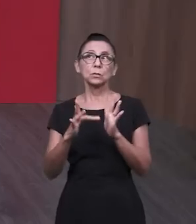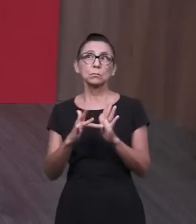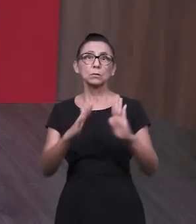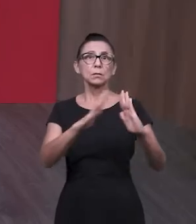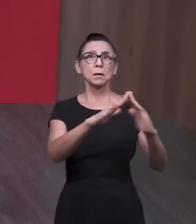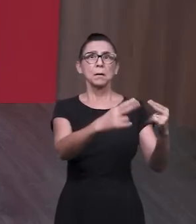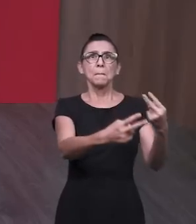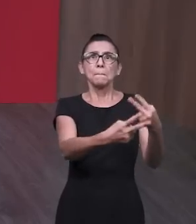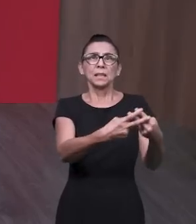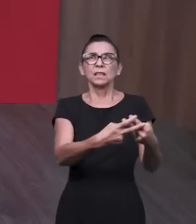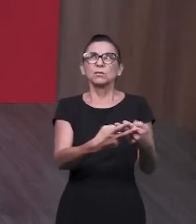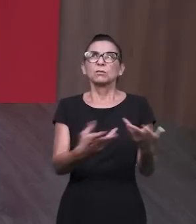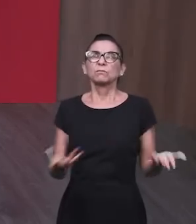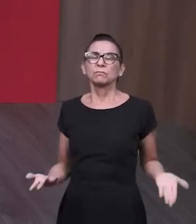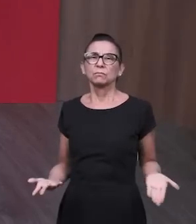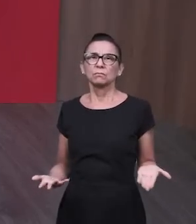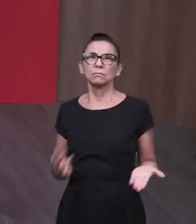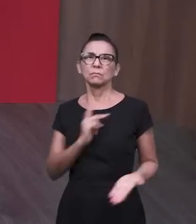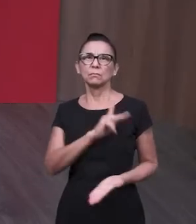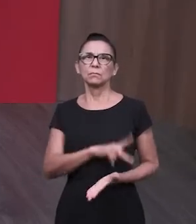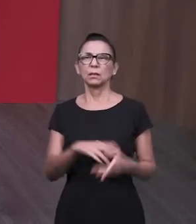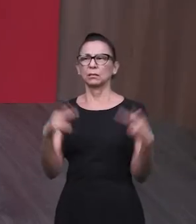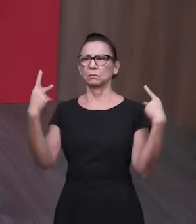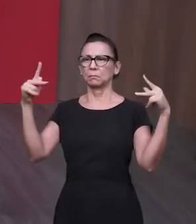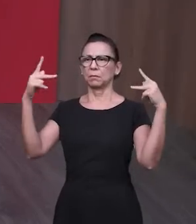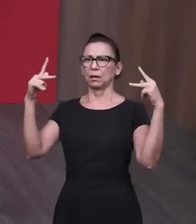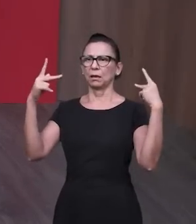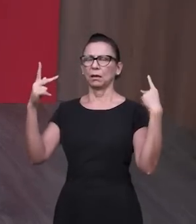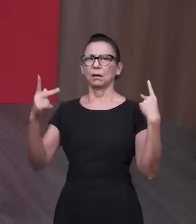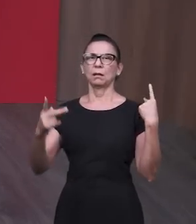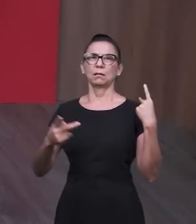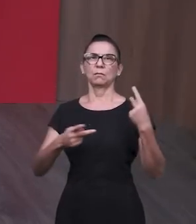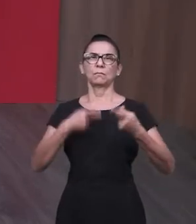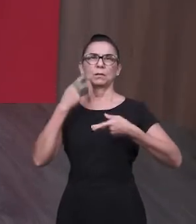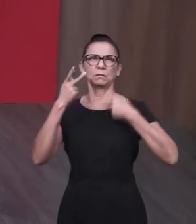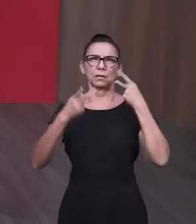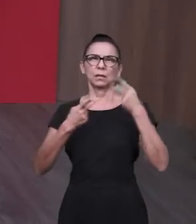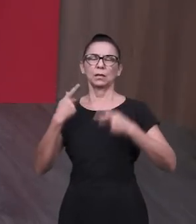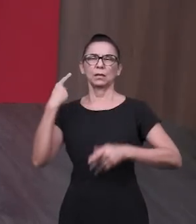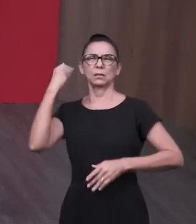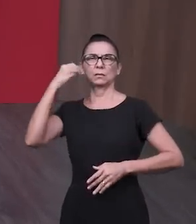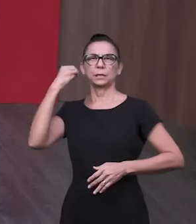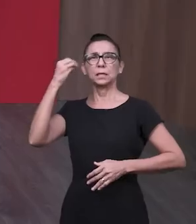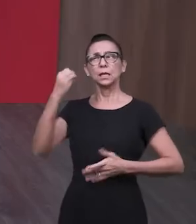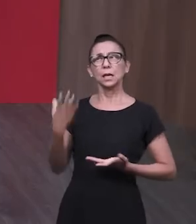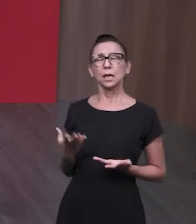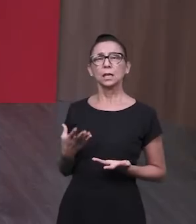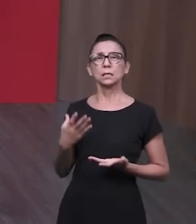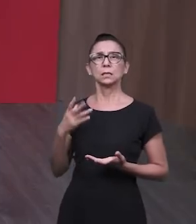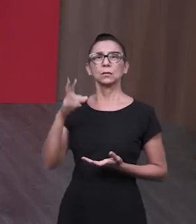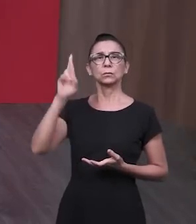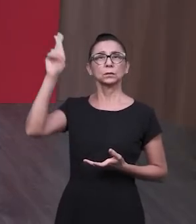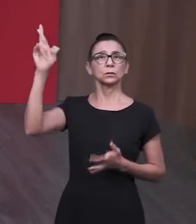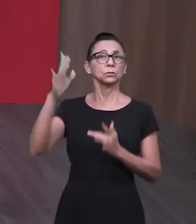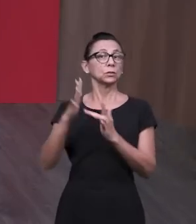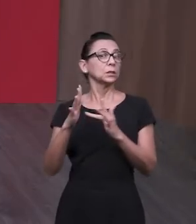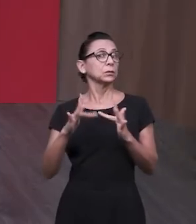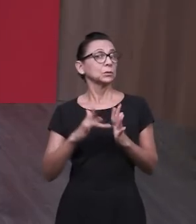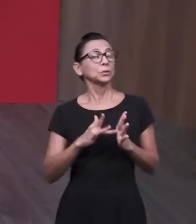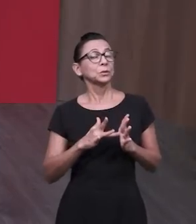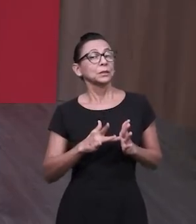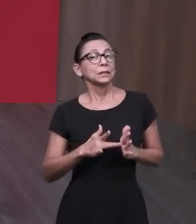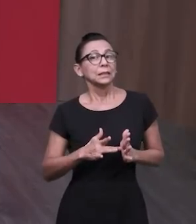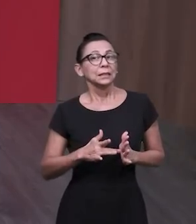muito esclarecidas, e Paulo prega. Paulo começa a falar da sua experiência, do seu chamado, que o Senhor apareceu para ele, e no